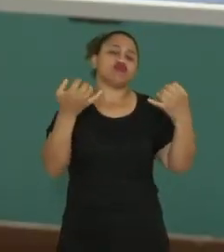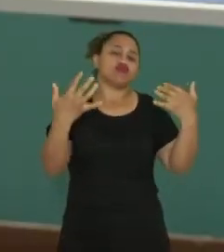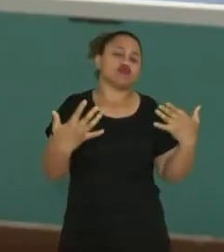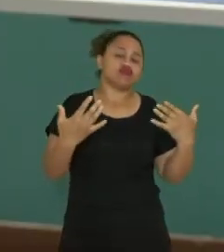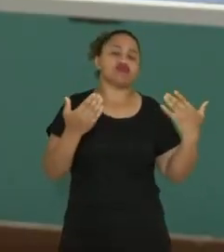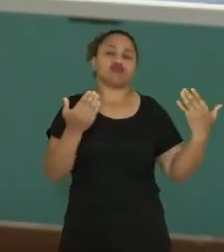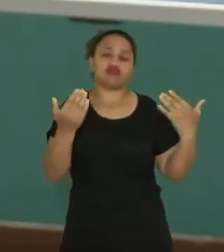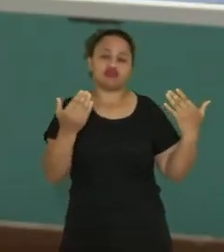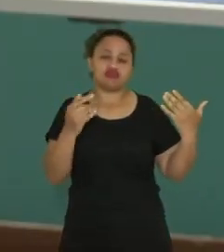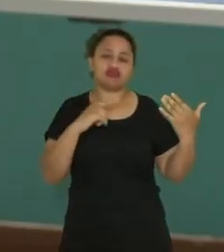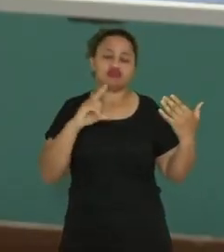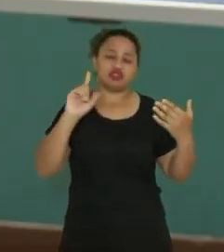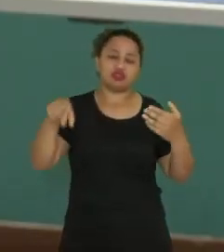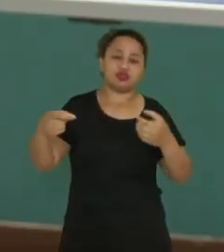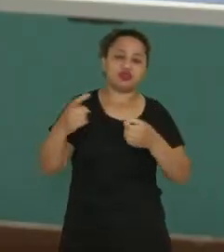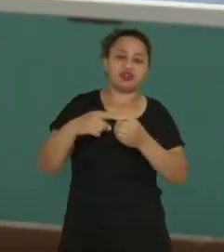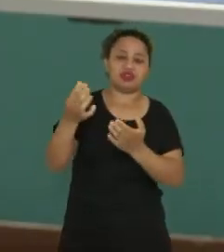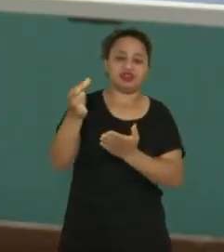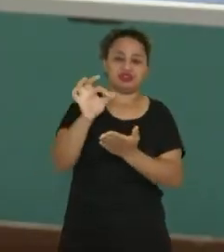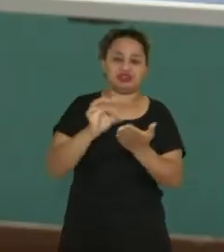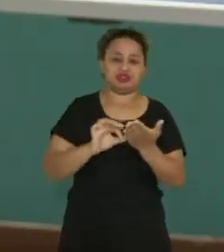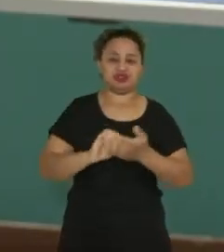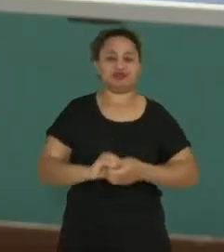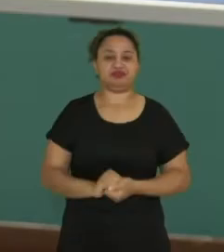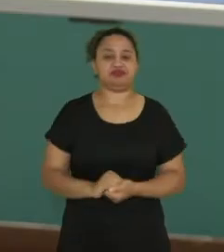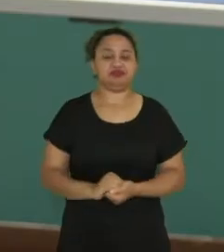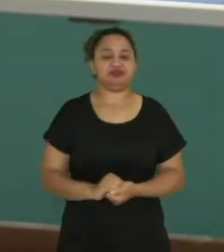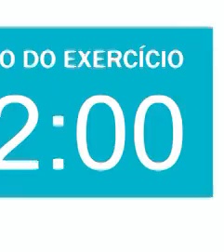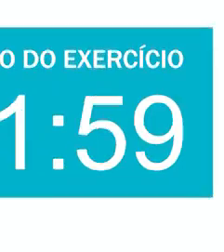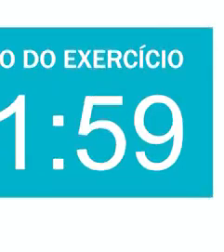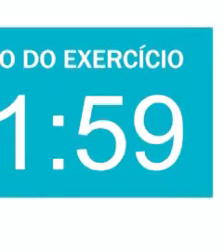dois gráficos e a gente já faz a correção juntos.